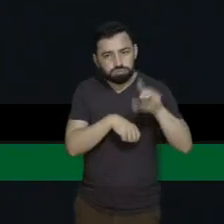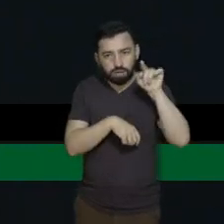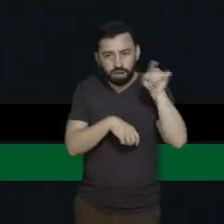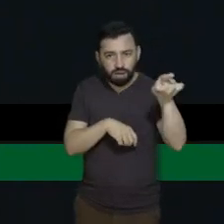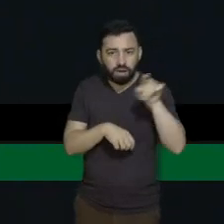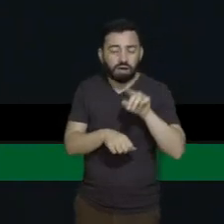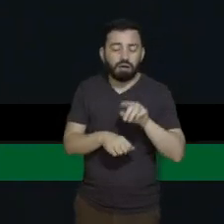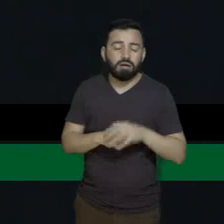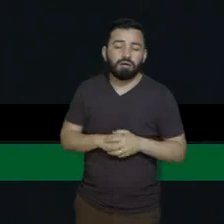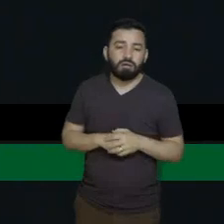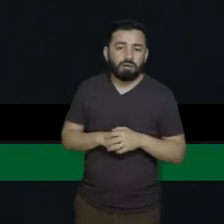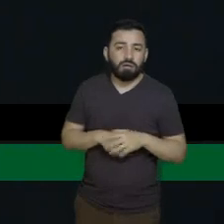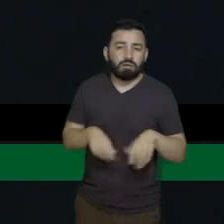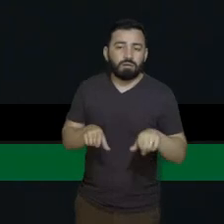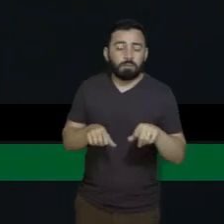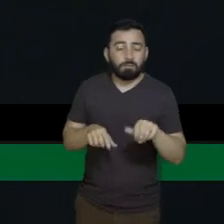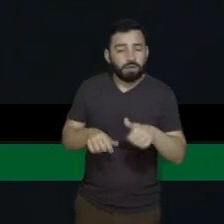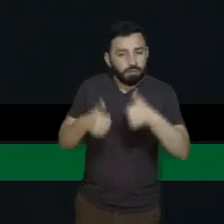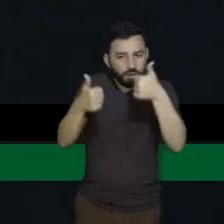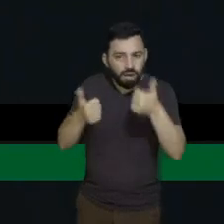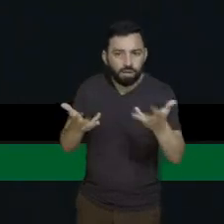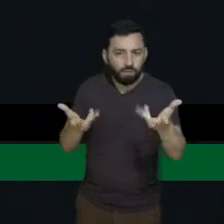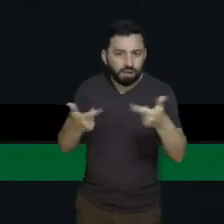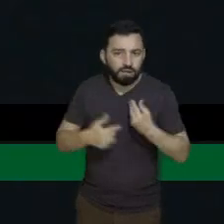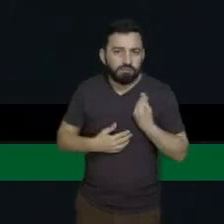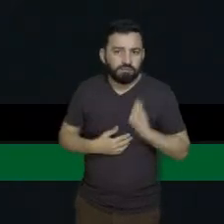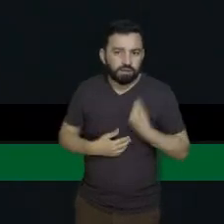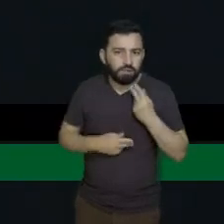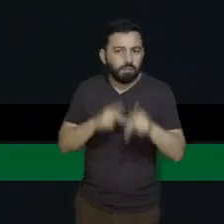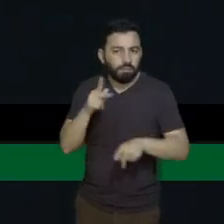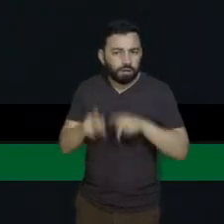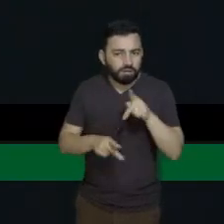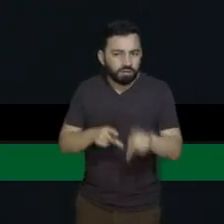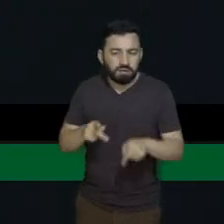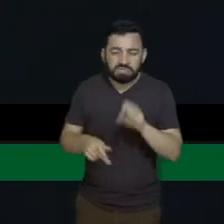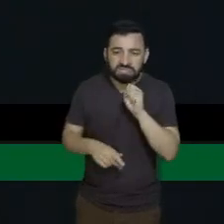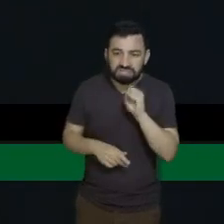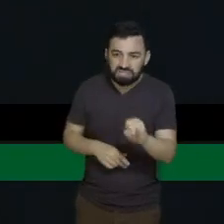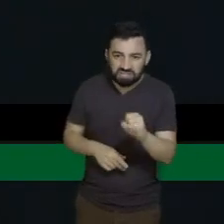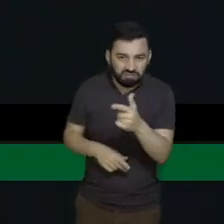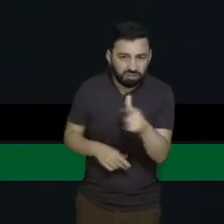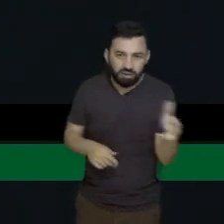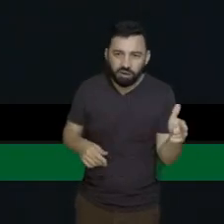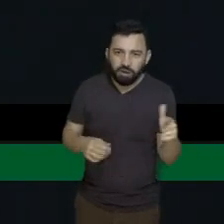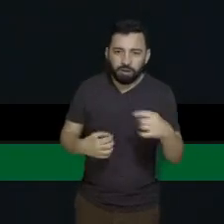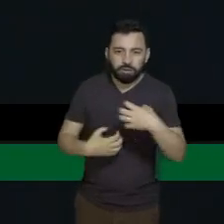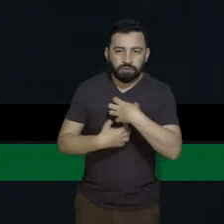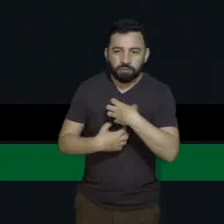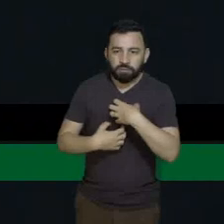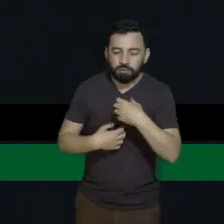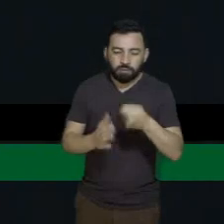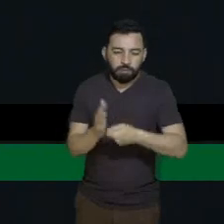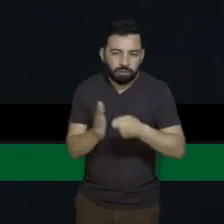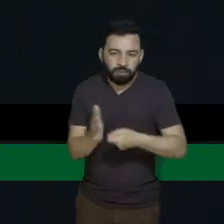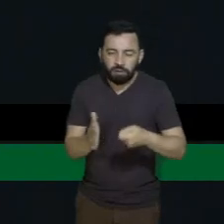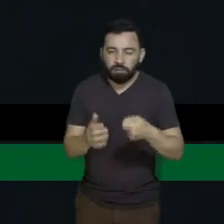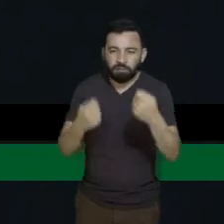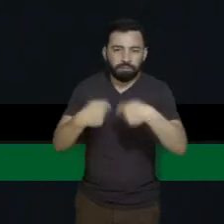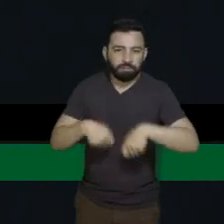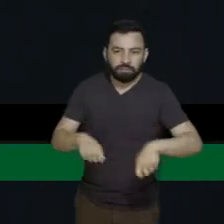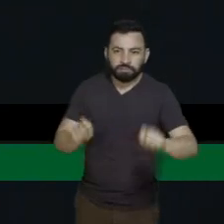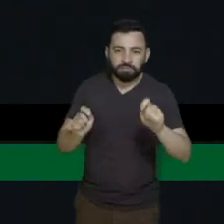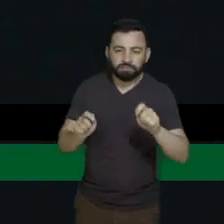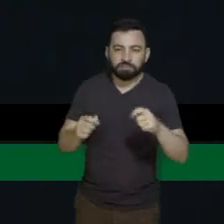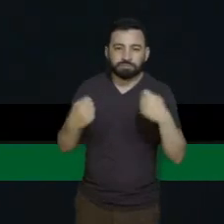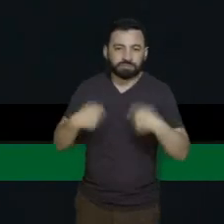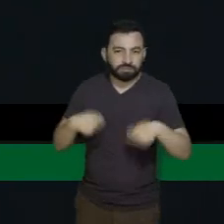melhorar a qualidade de vida do nosso povo. Senão, não faz sentido luta nenhuma se não for ao